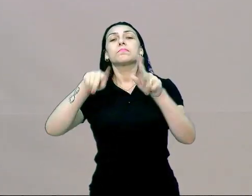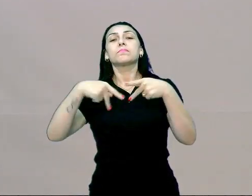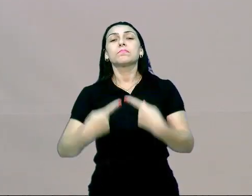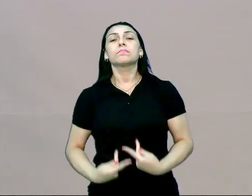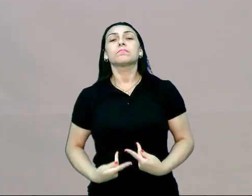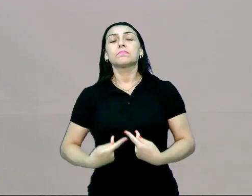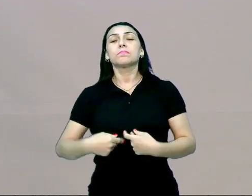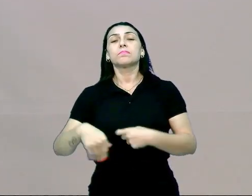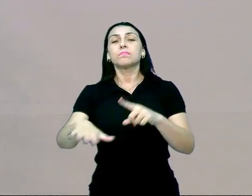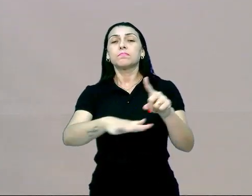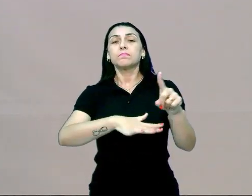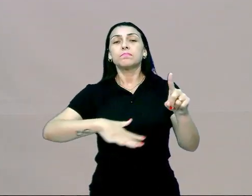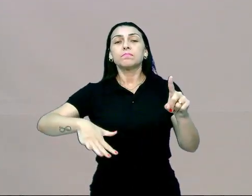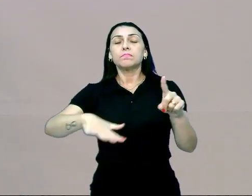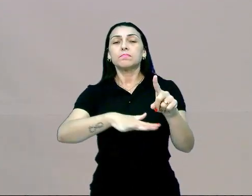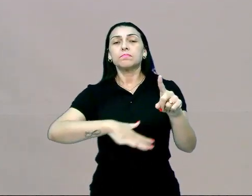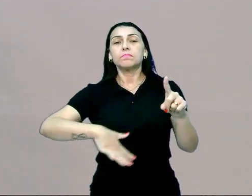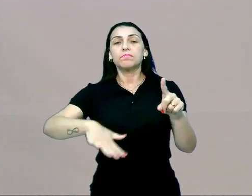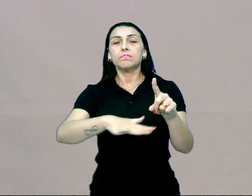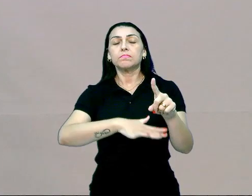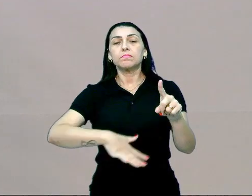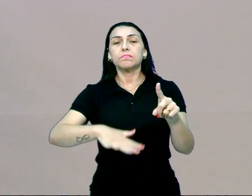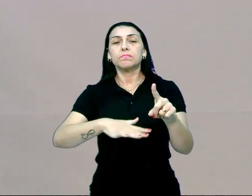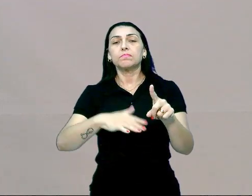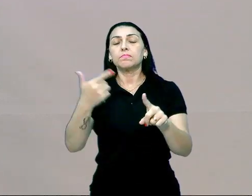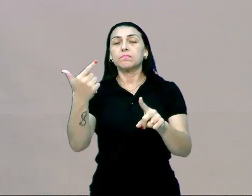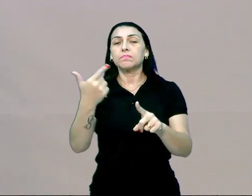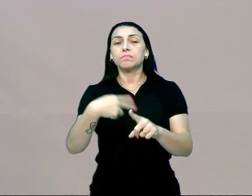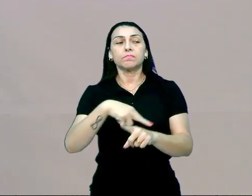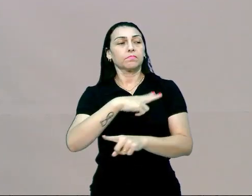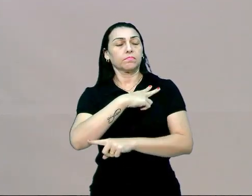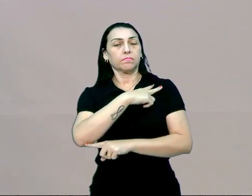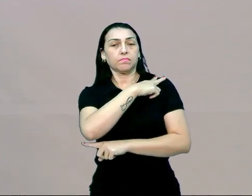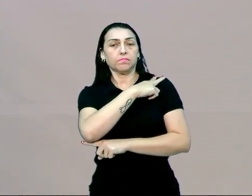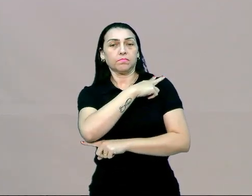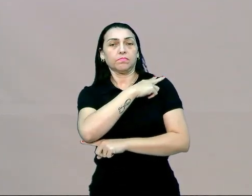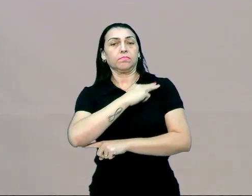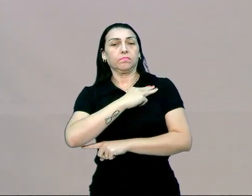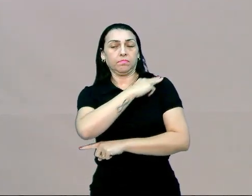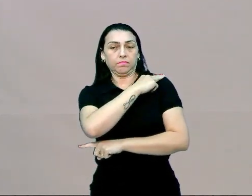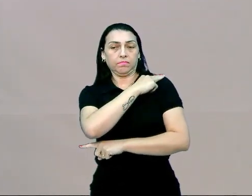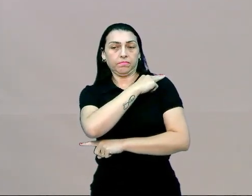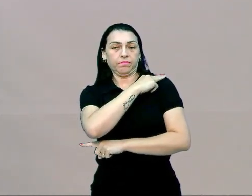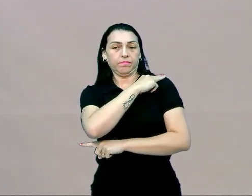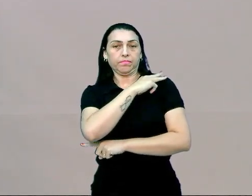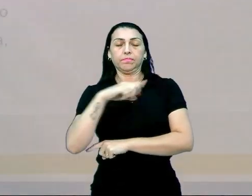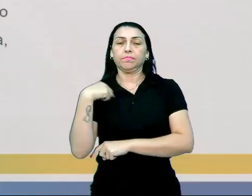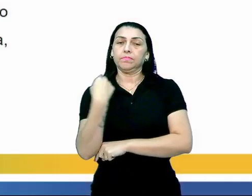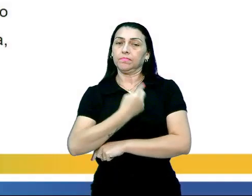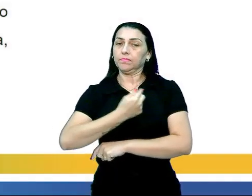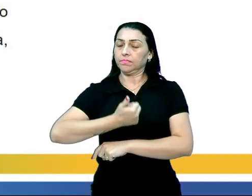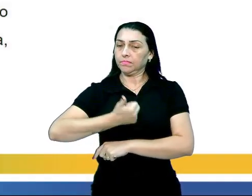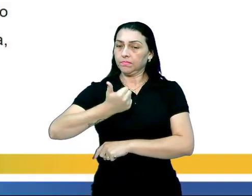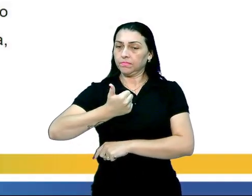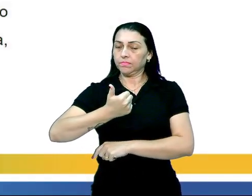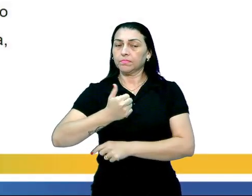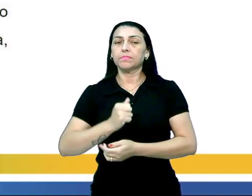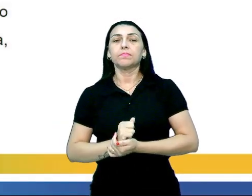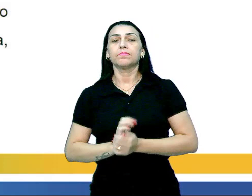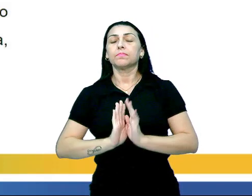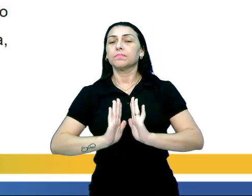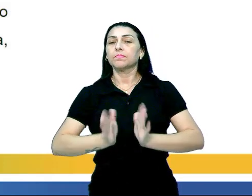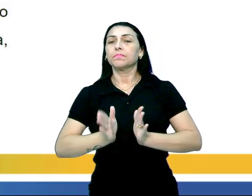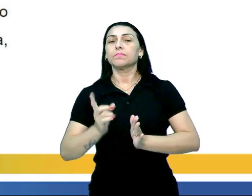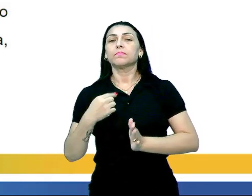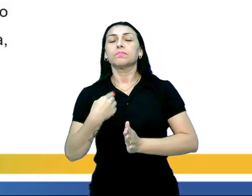e Sociais Aplicadas, segundo ano do ensino médio. Vamos para a nossa primeira questão, já